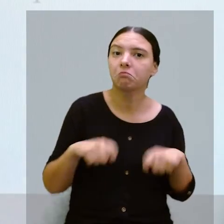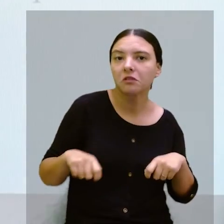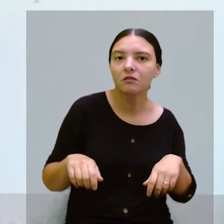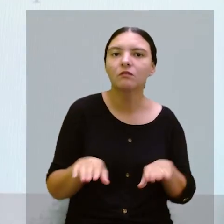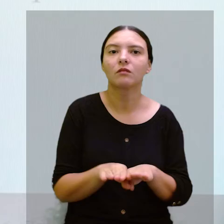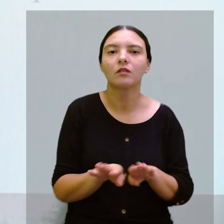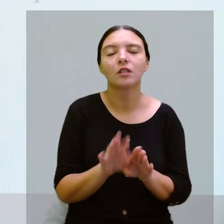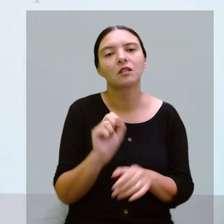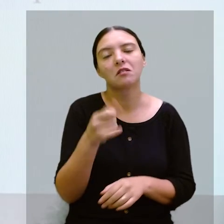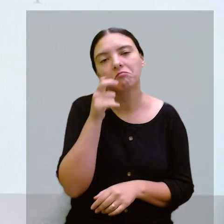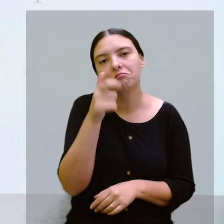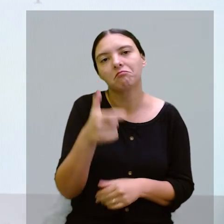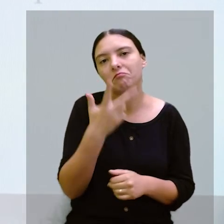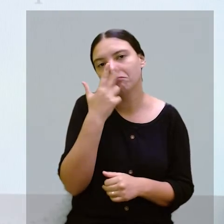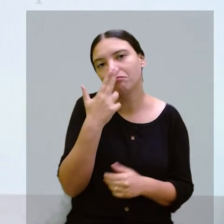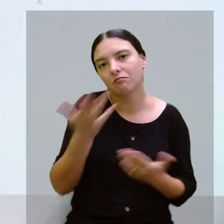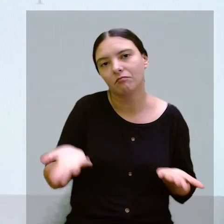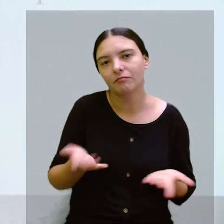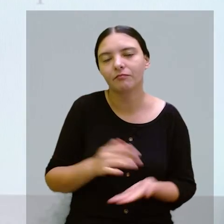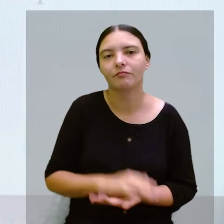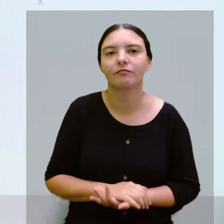se você achar que isso é interessante.